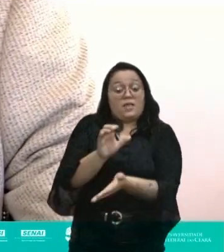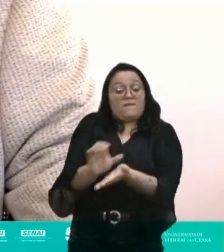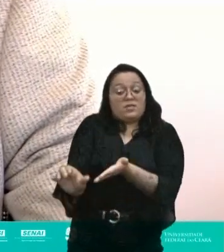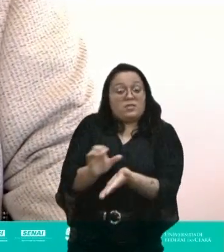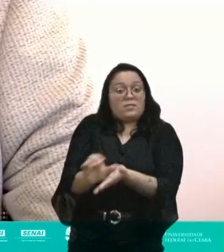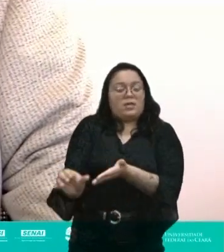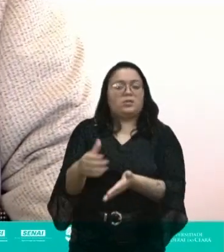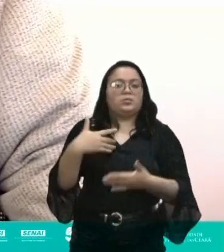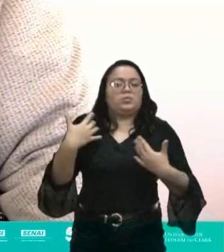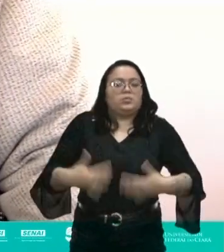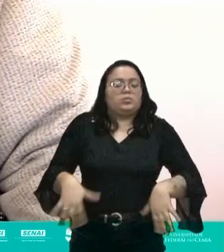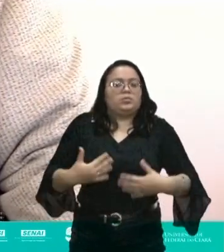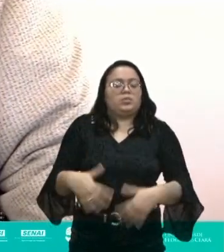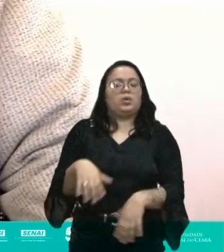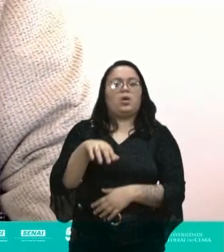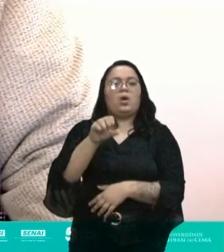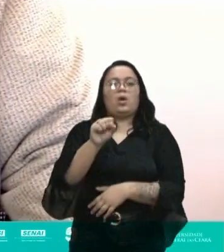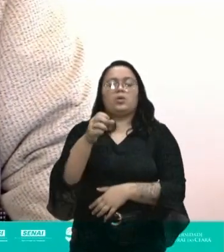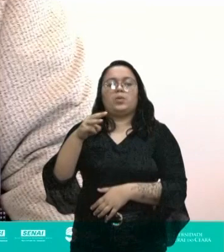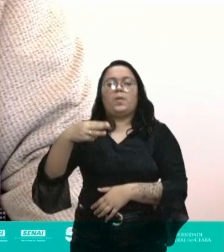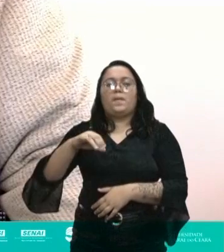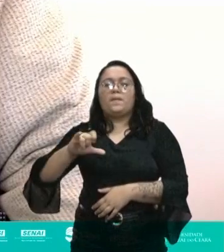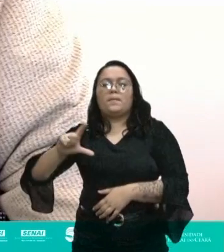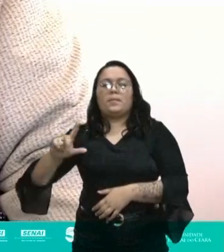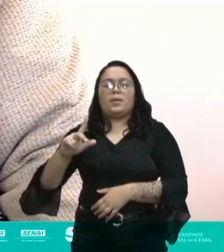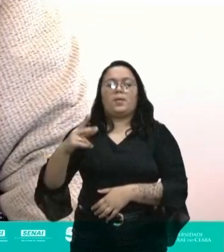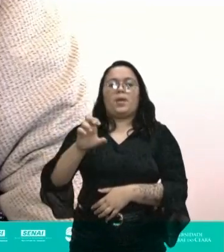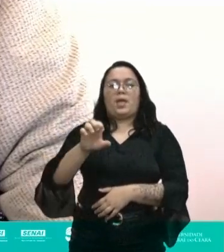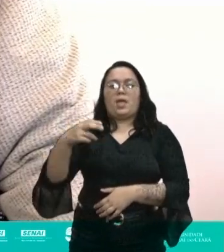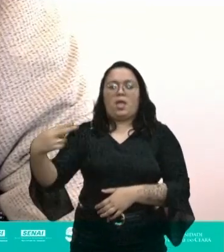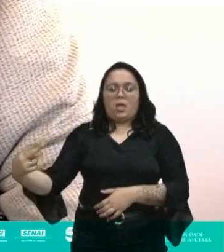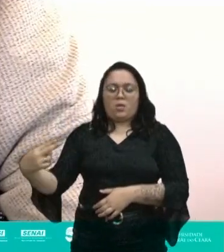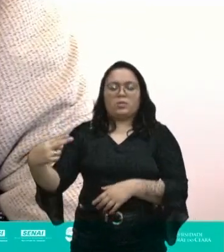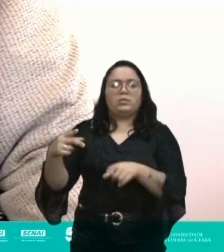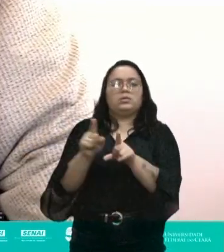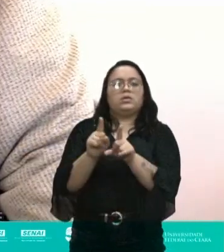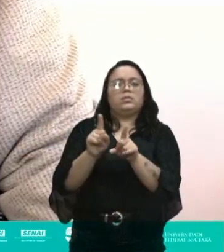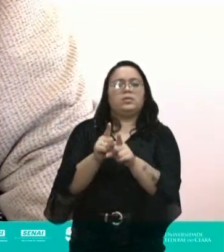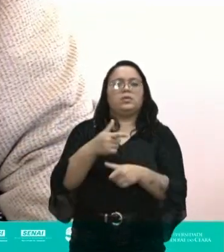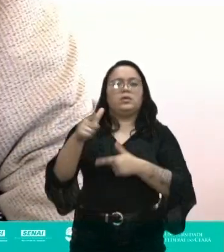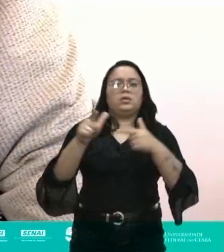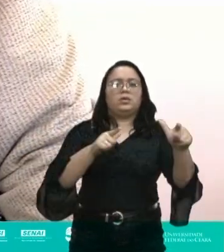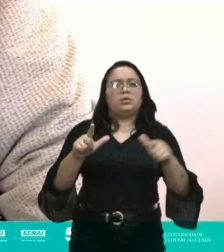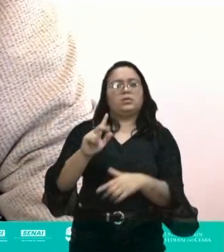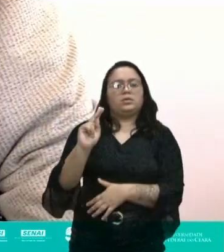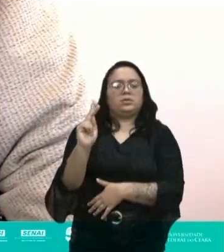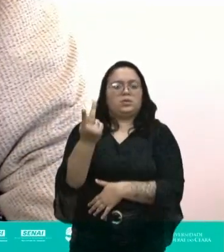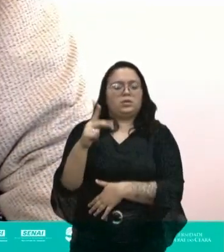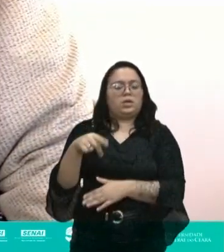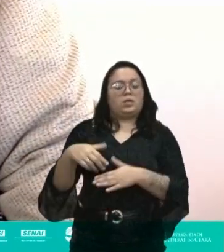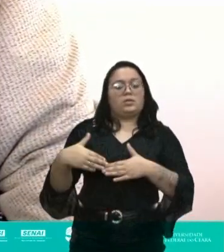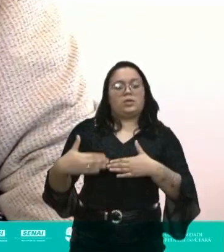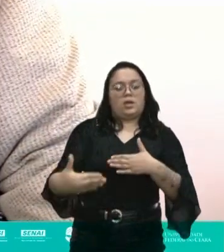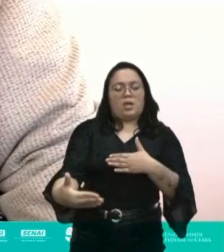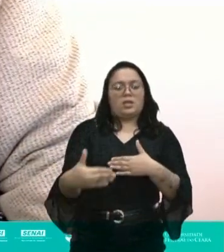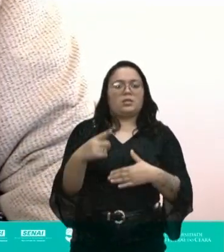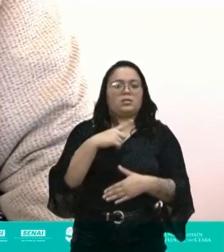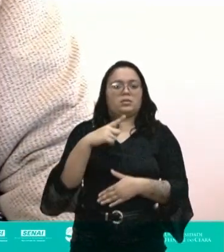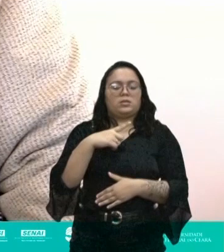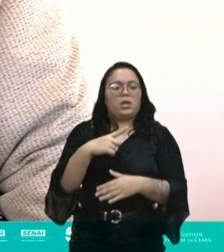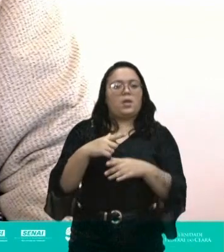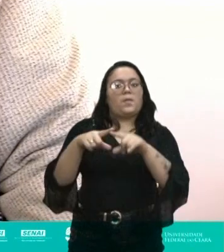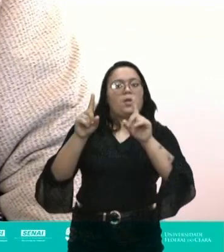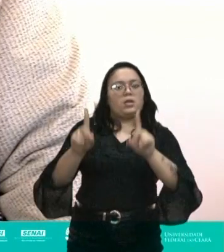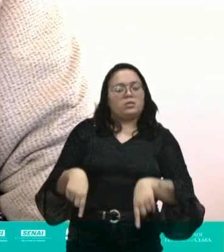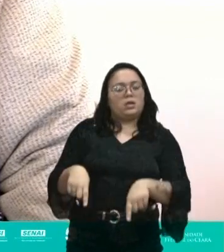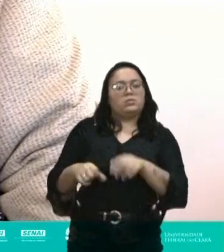superiores a 8 mil milhões de euros. O hidrogênio e seus derivados são, sem dúvida alguma, o maior projeto industrial da história